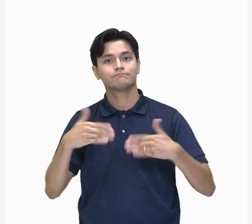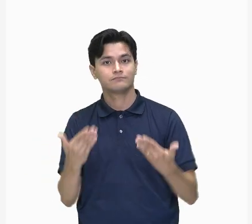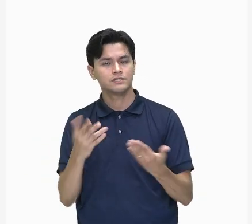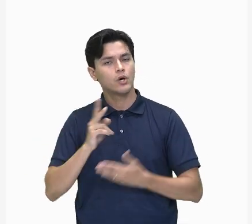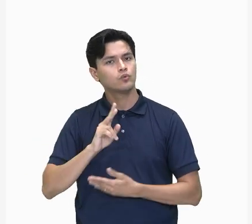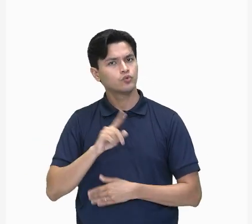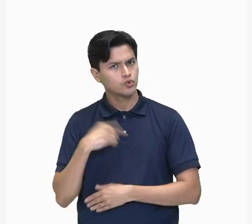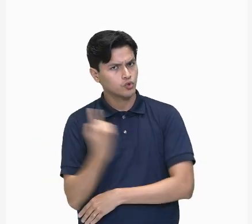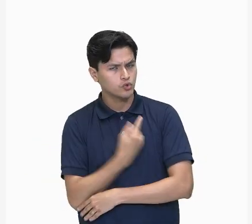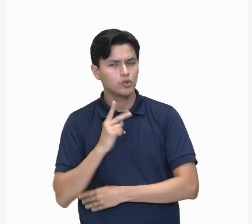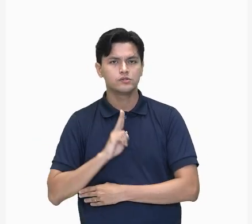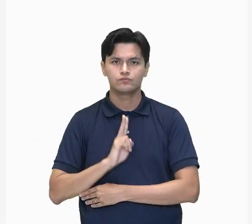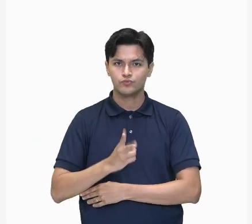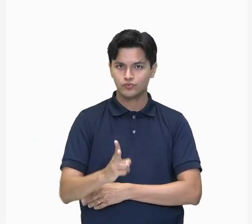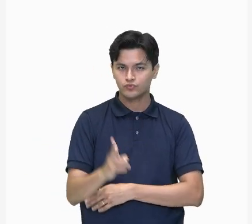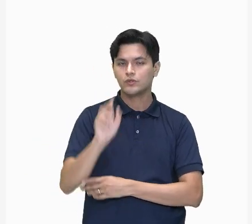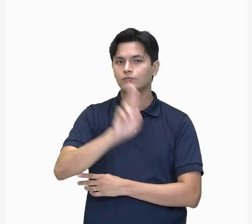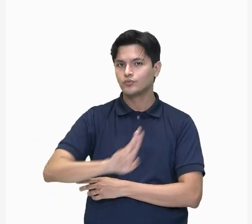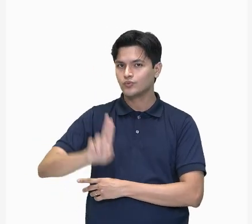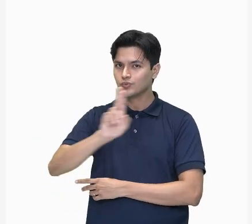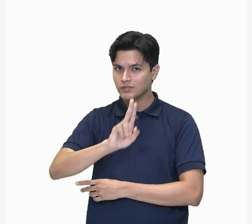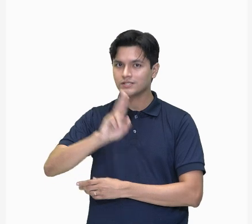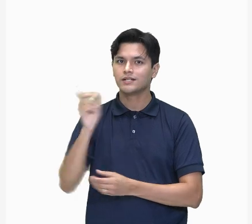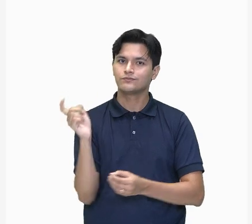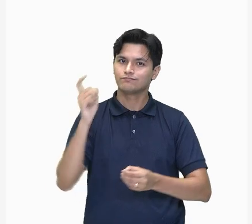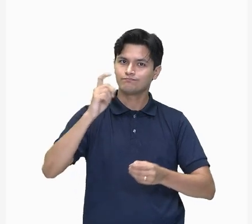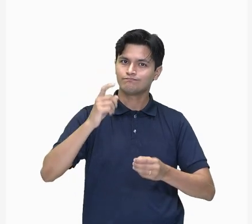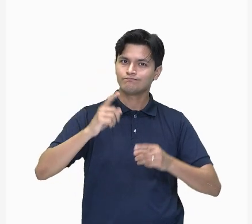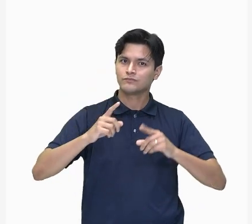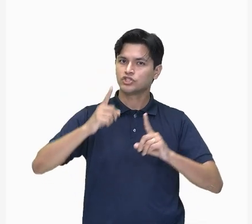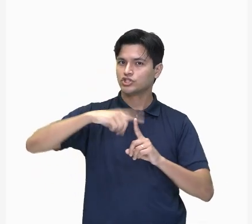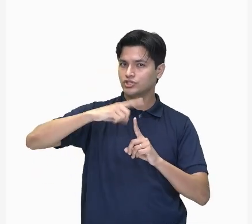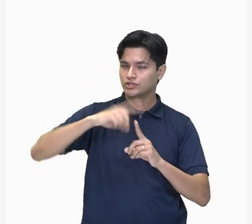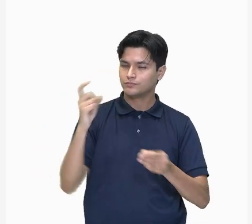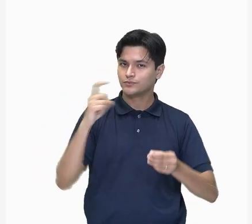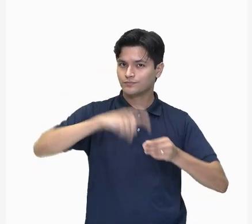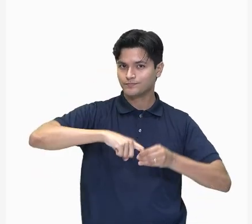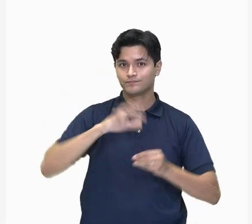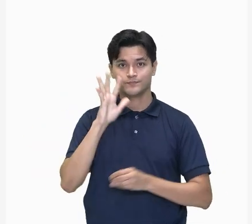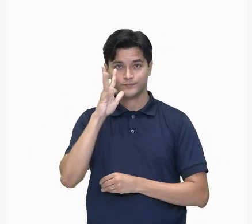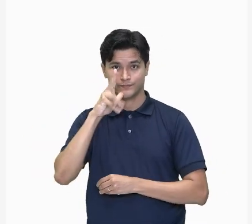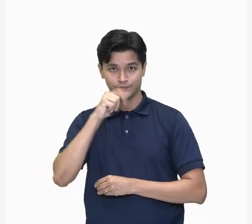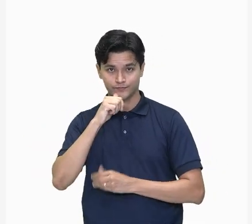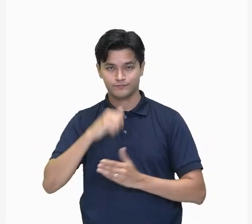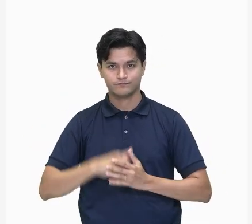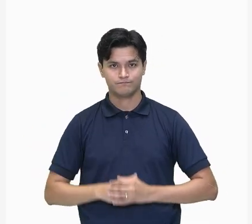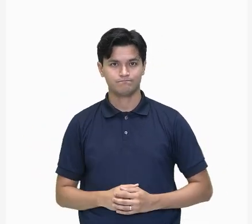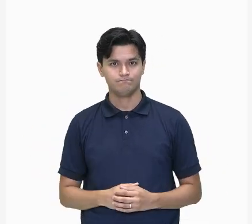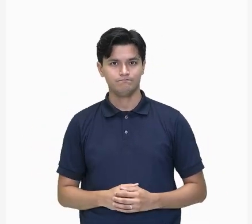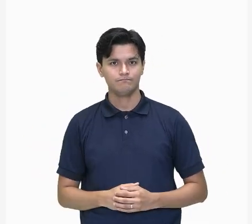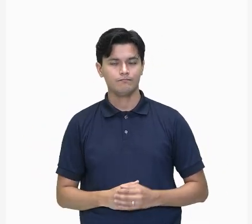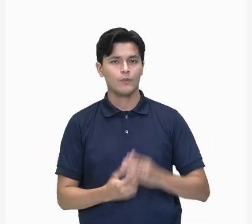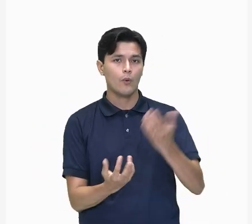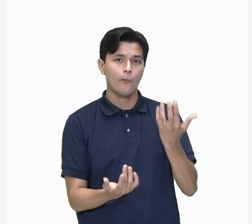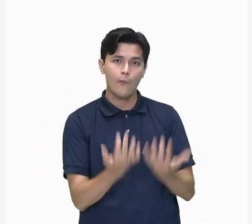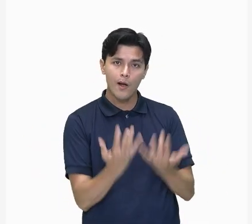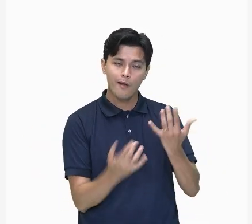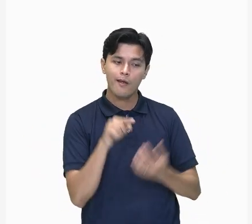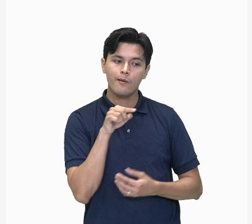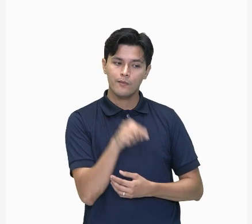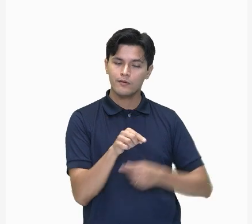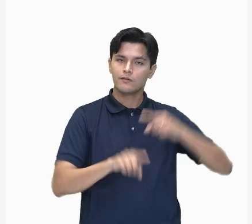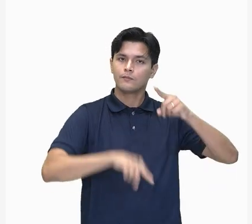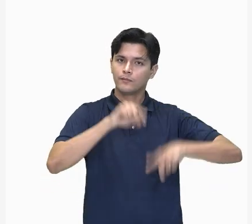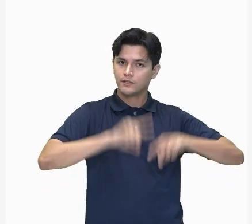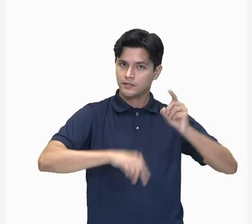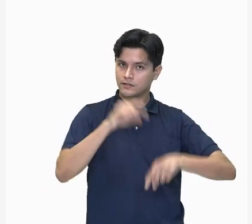sendo considerados aí como não renováveis. A queima desses combustíveis é responsável por liberar uma